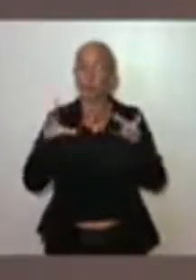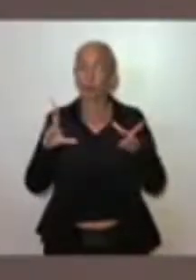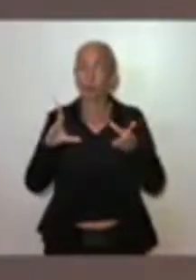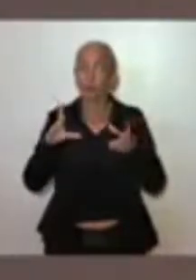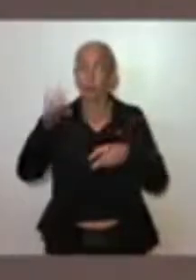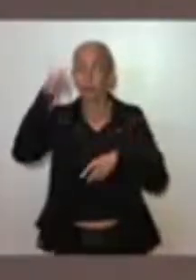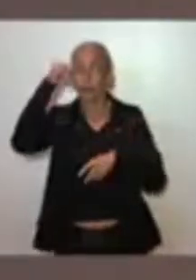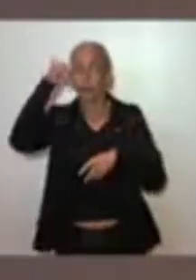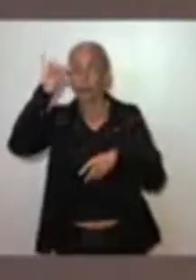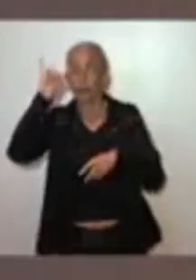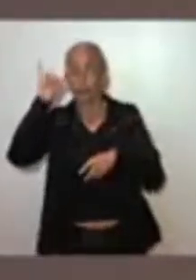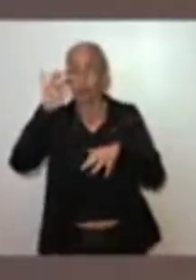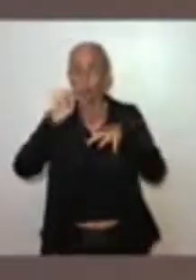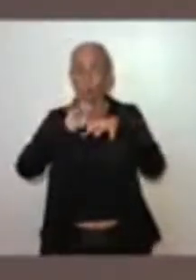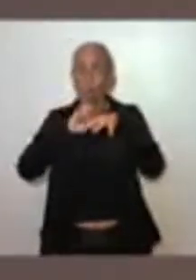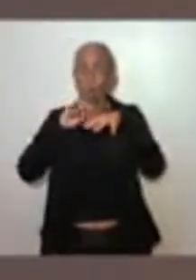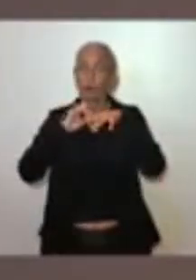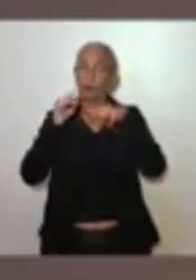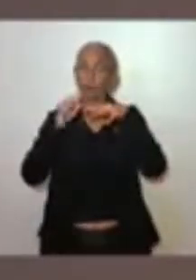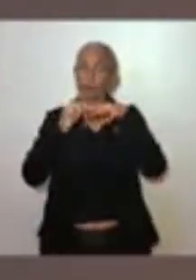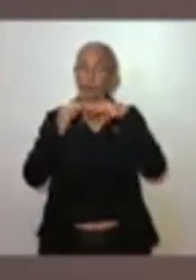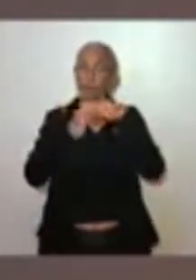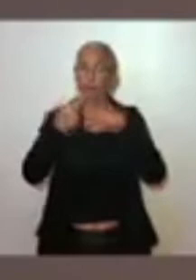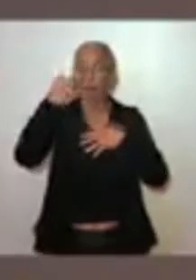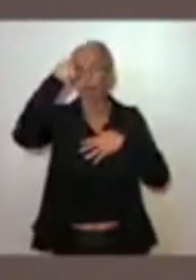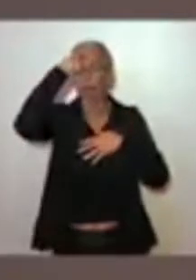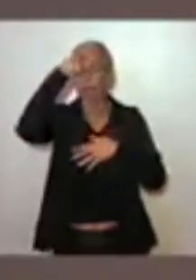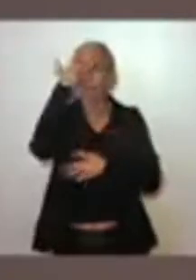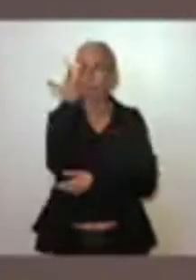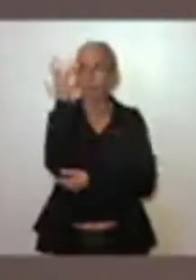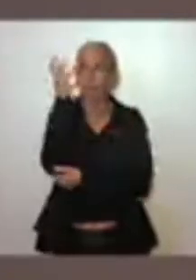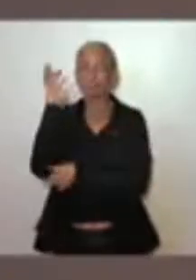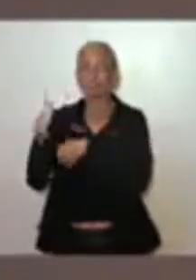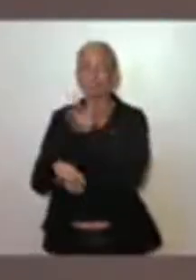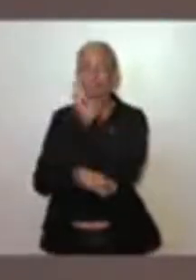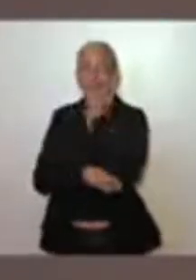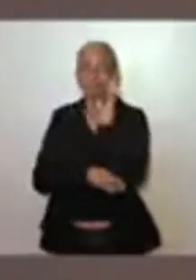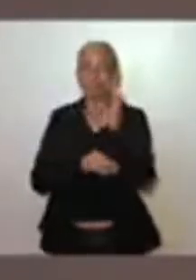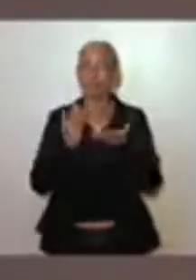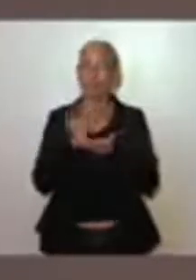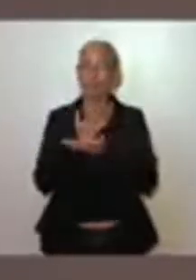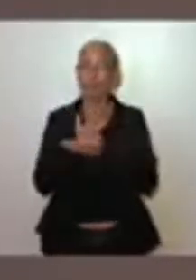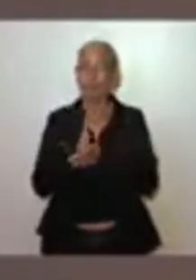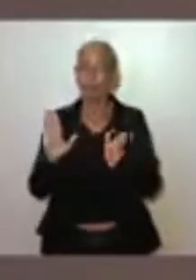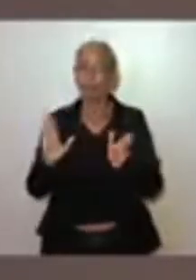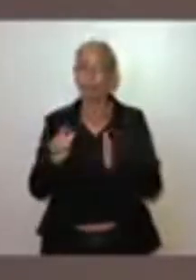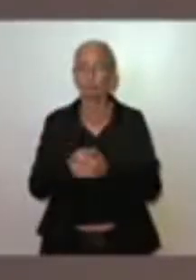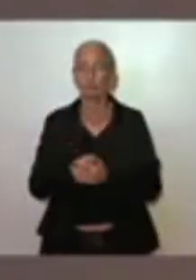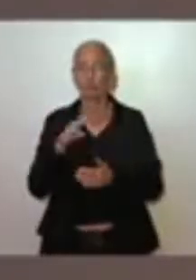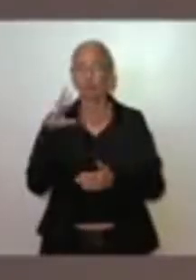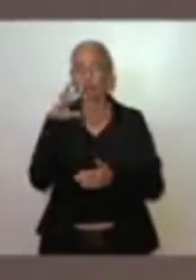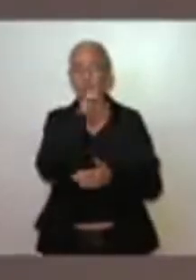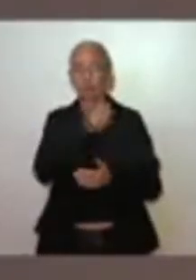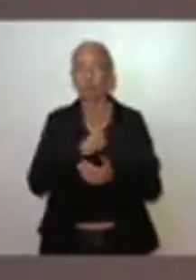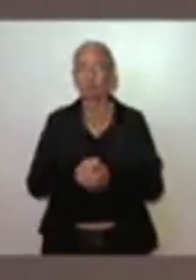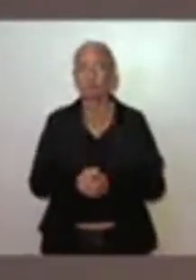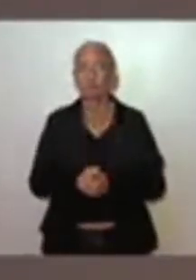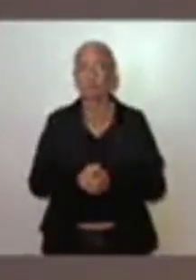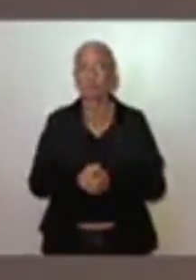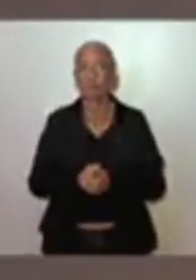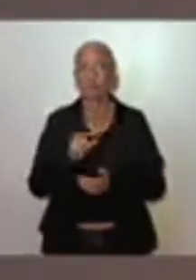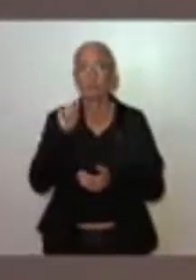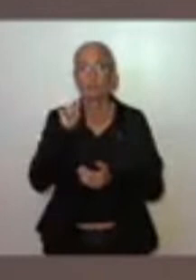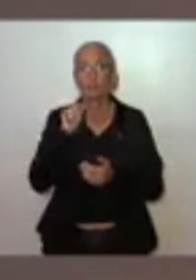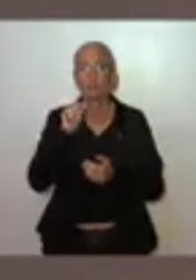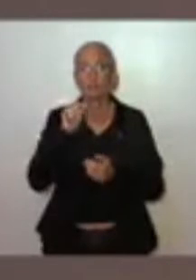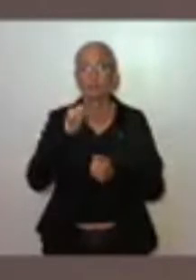e a consciência ambiental e falo para finalizar e brevemente sobre